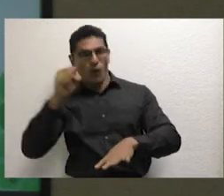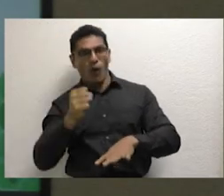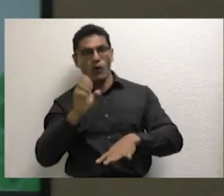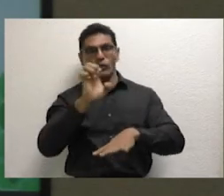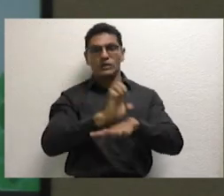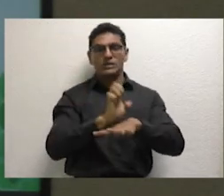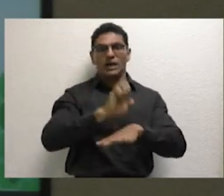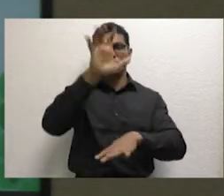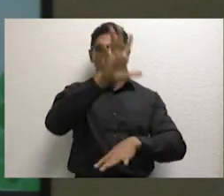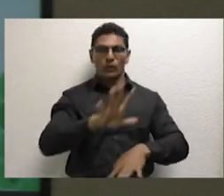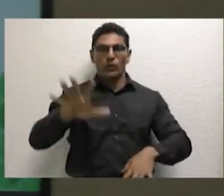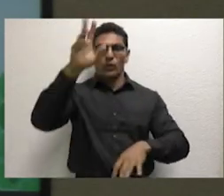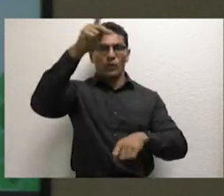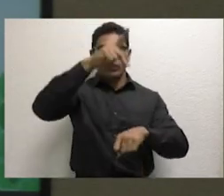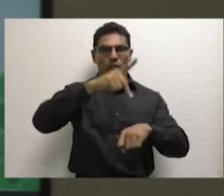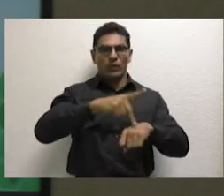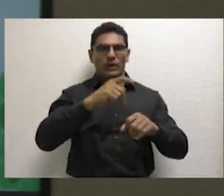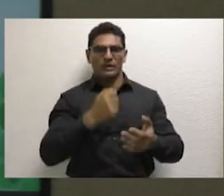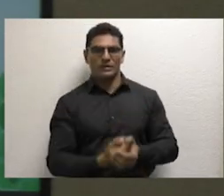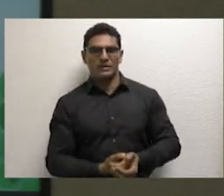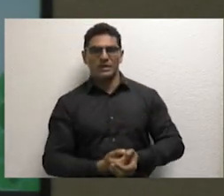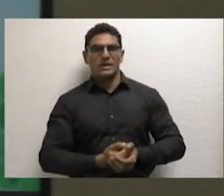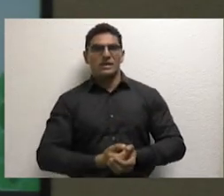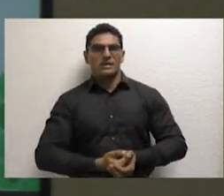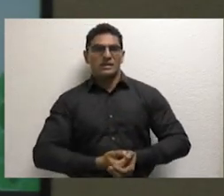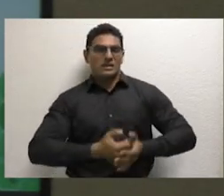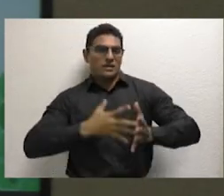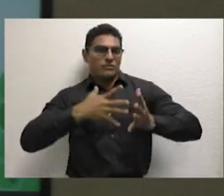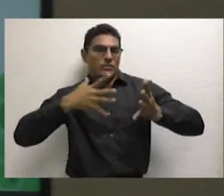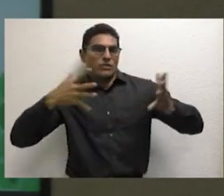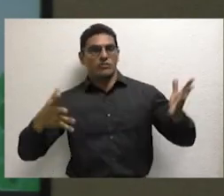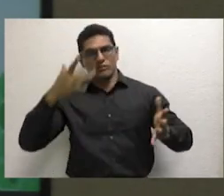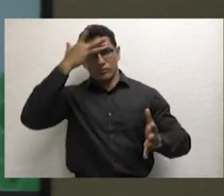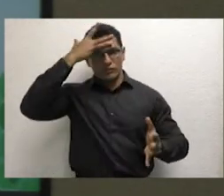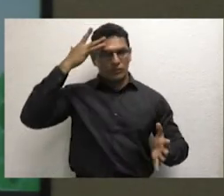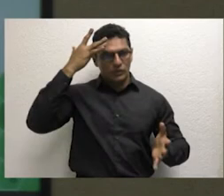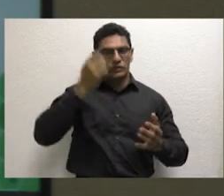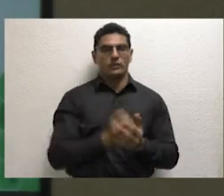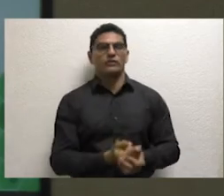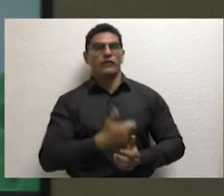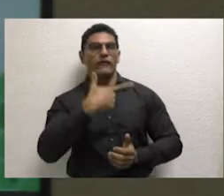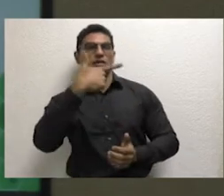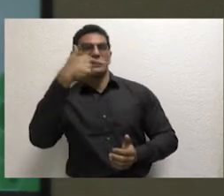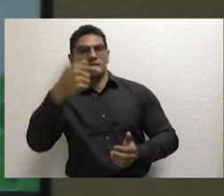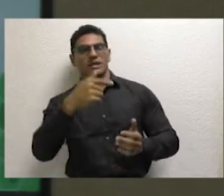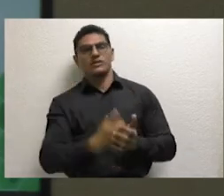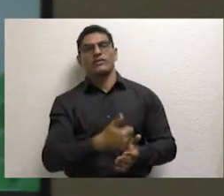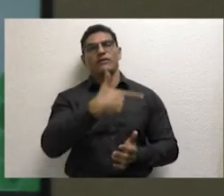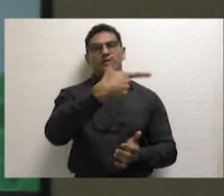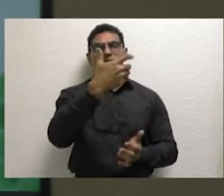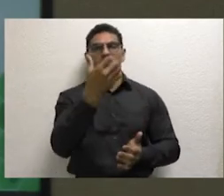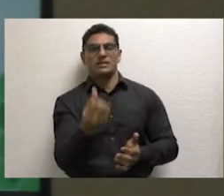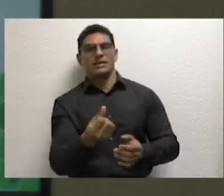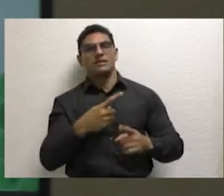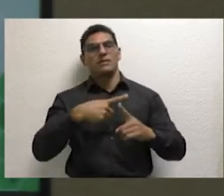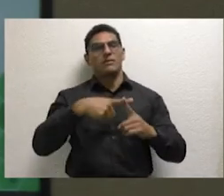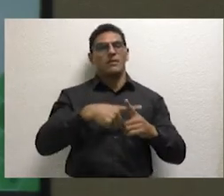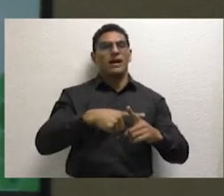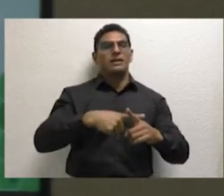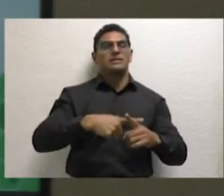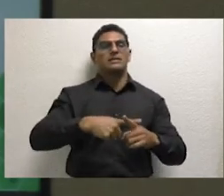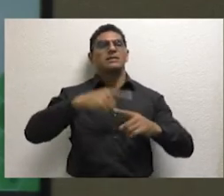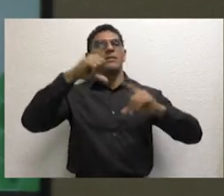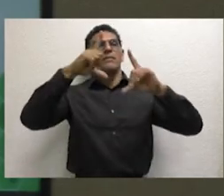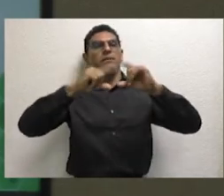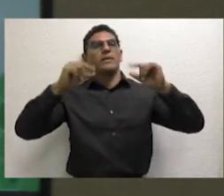que são superavitários dos 27 entes federativos os 26 estados mais o distrito federal